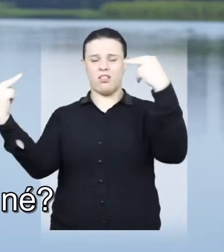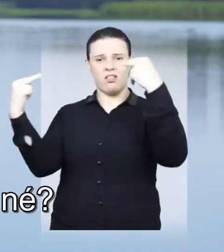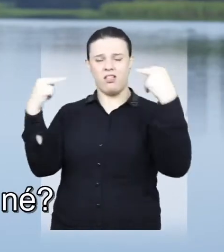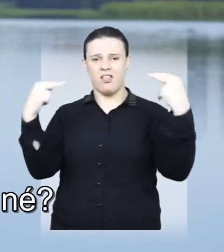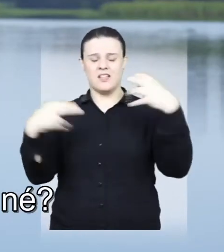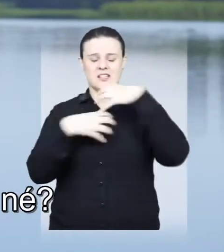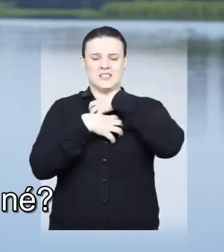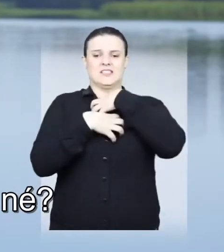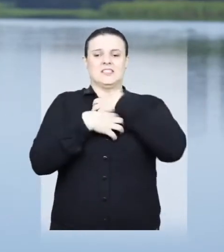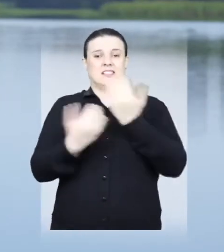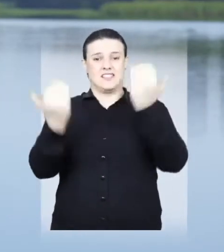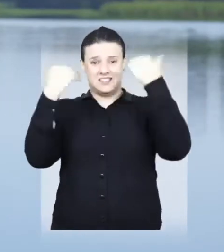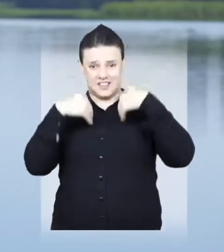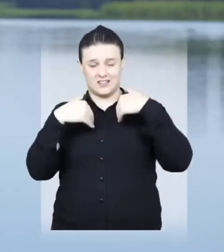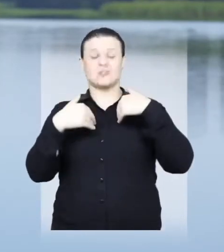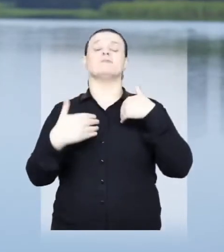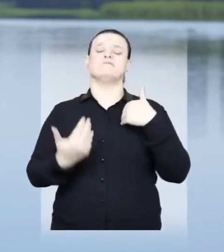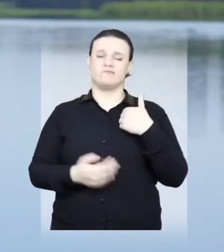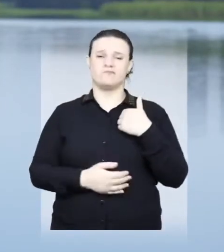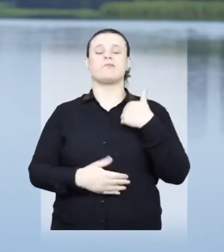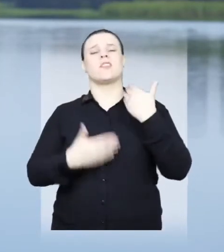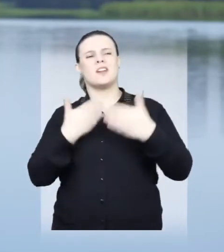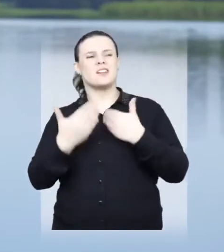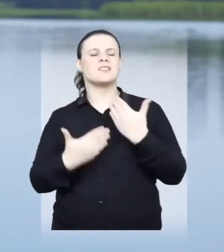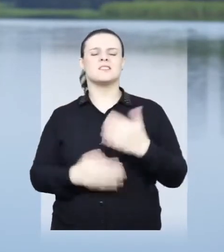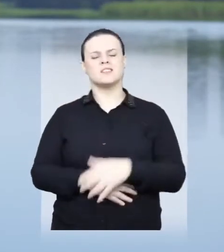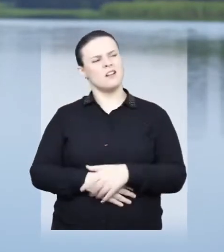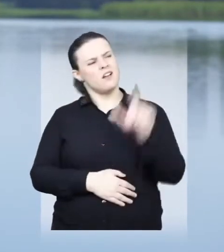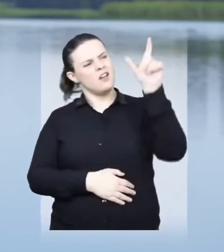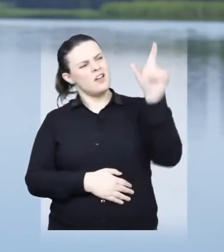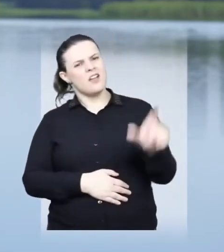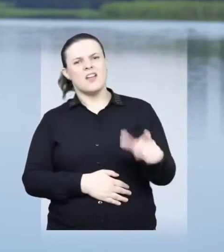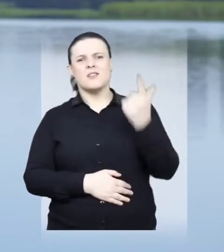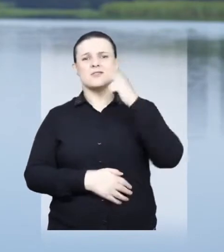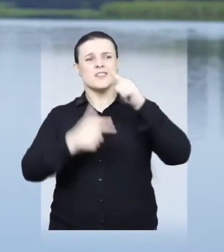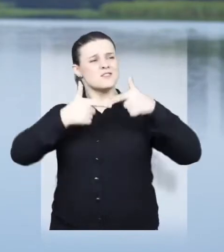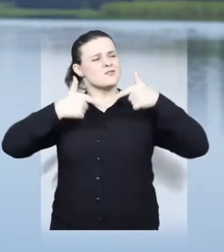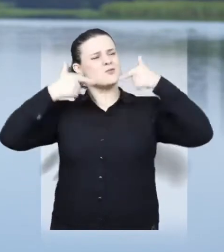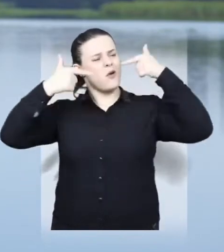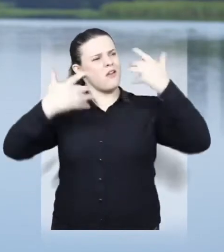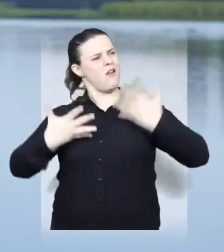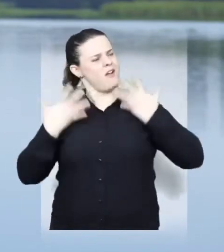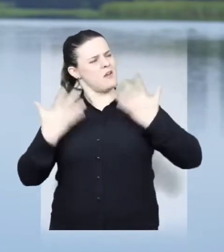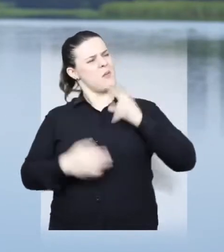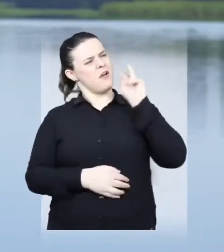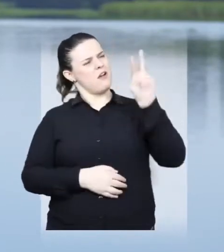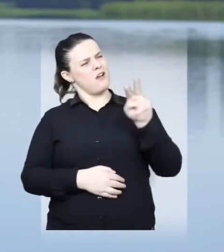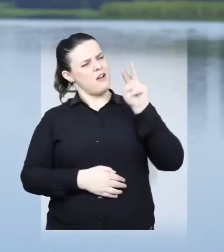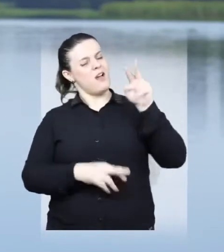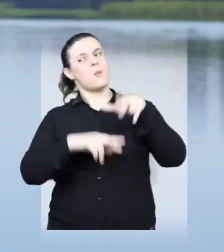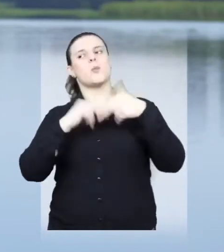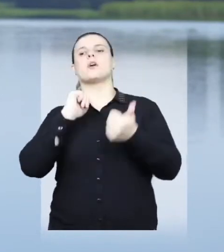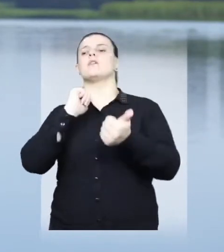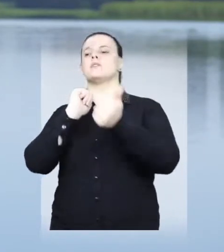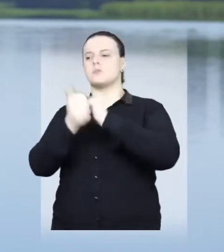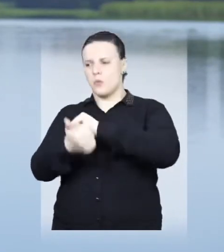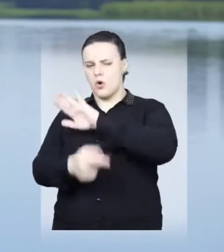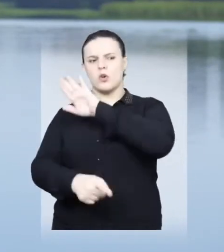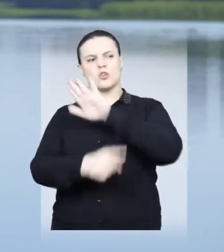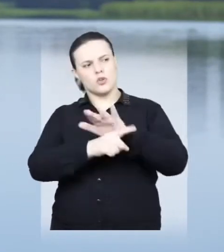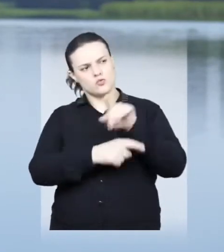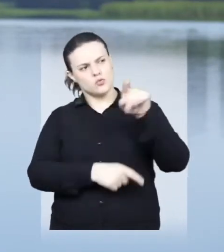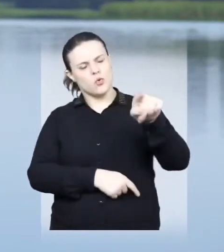né? Como eu me sentia. E aí eu vi assim, o que faz com que ele tá aqui sorrindo? E aí eu vi, foi o esporte que ajudou